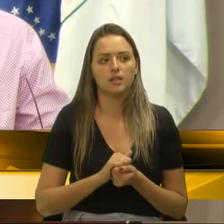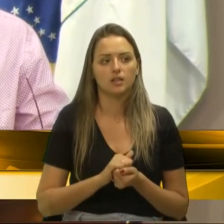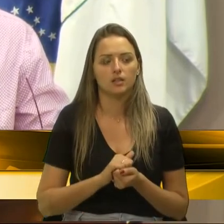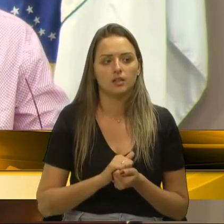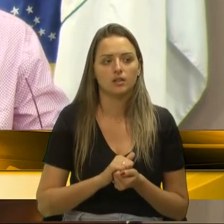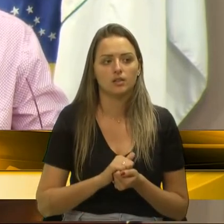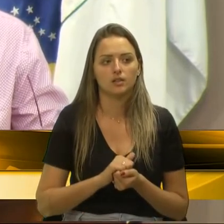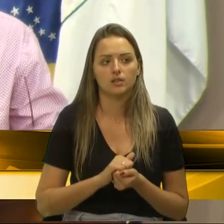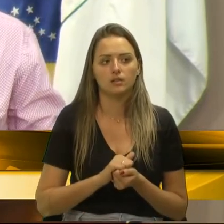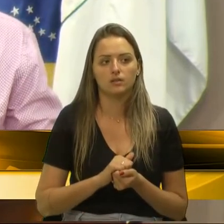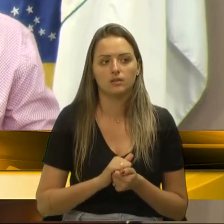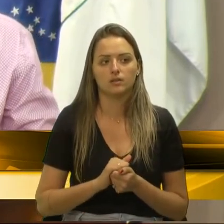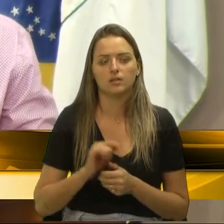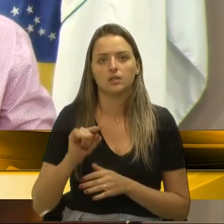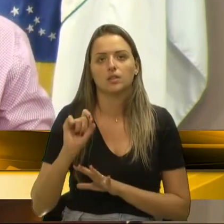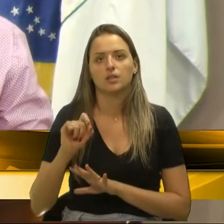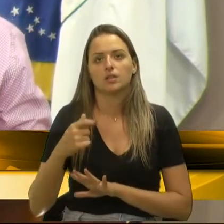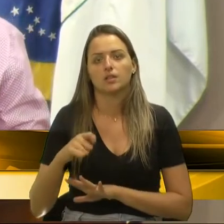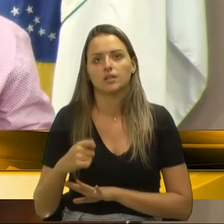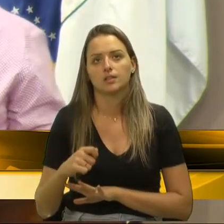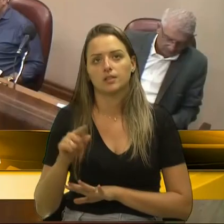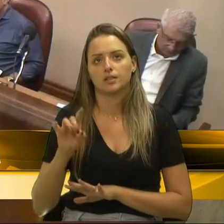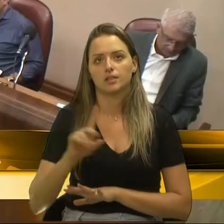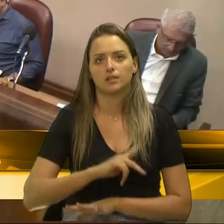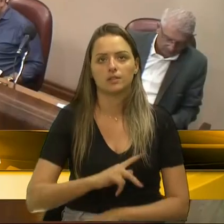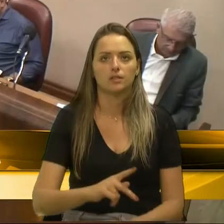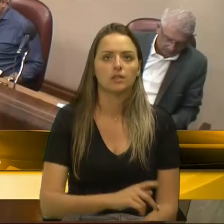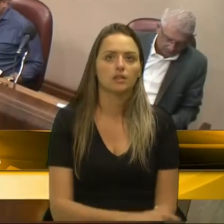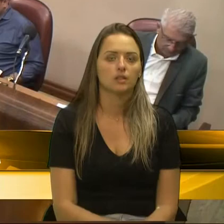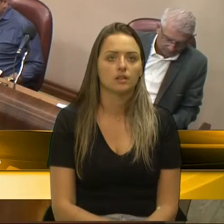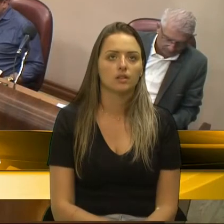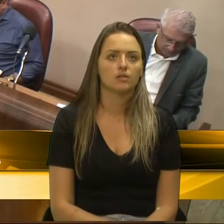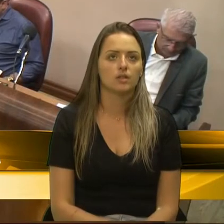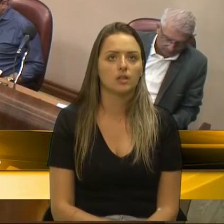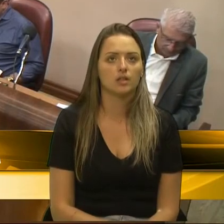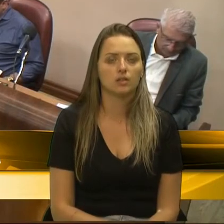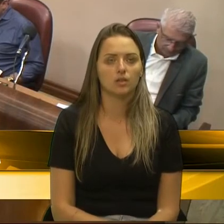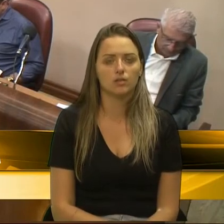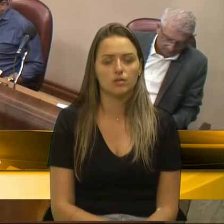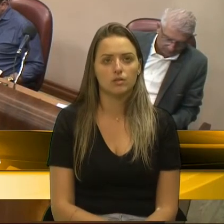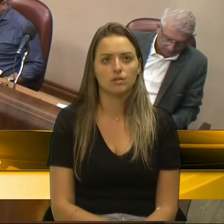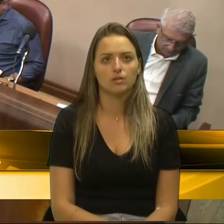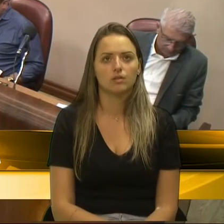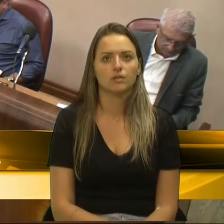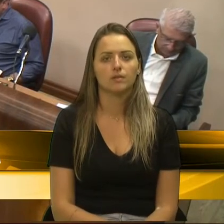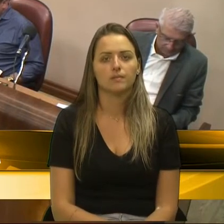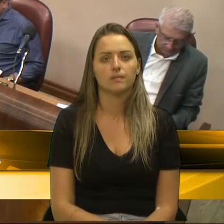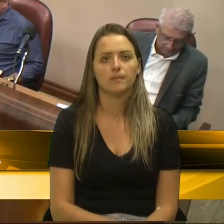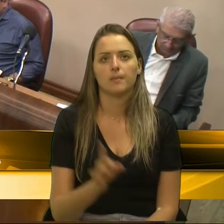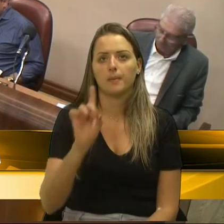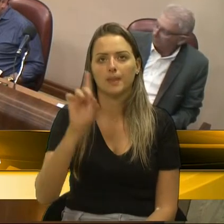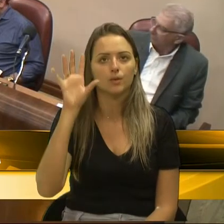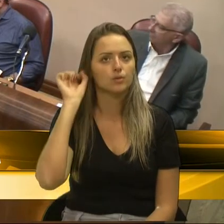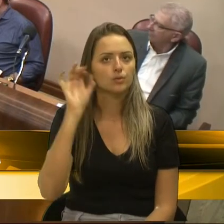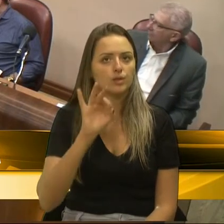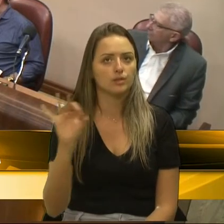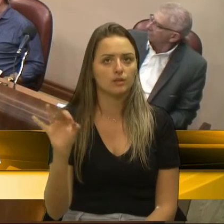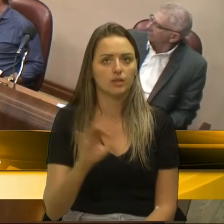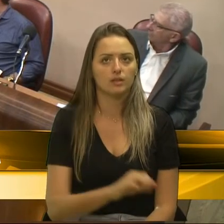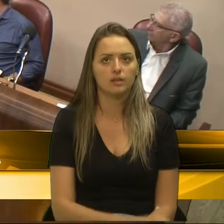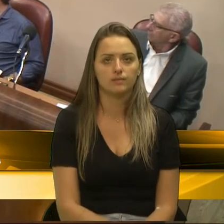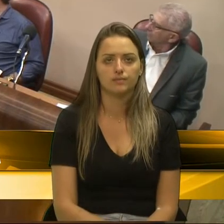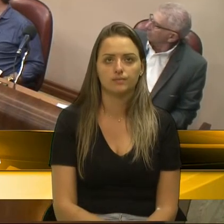construir o melhor para a nossa cidade. Era isso, senhor presidente. Próximo inscrito, vereador Wagner Petrini.